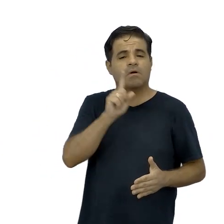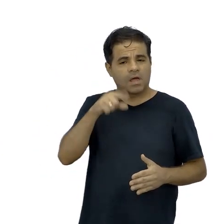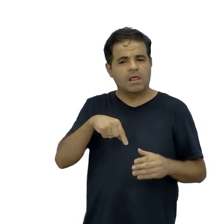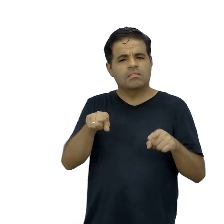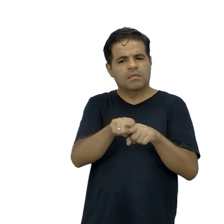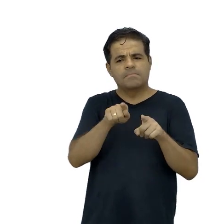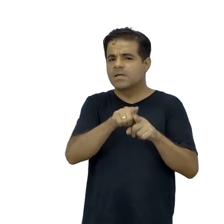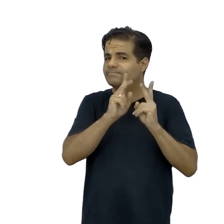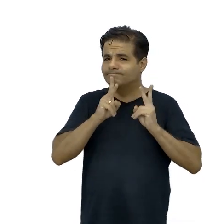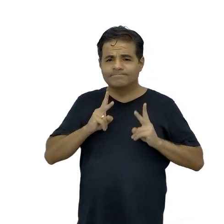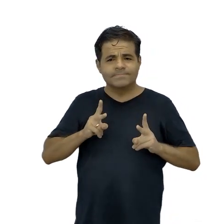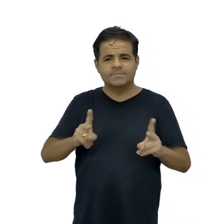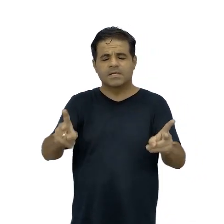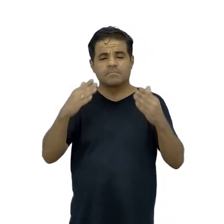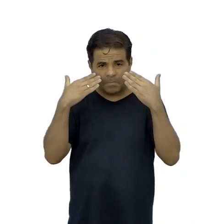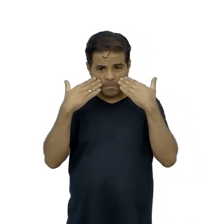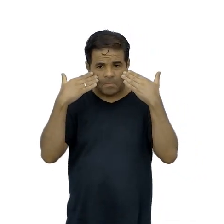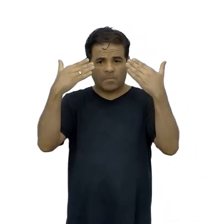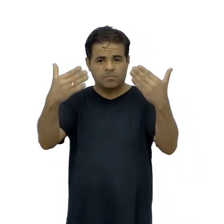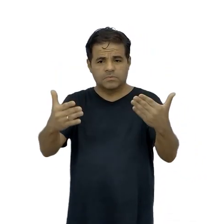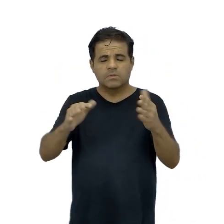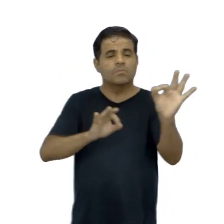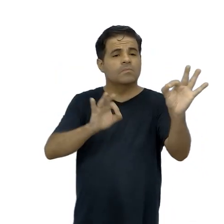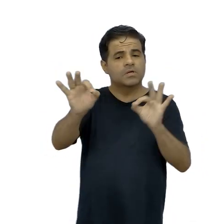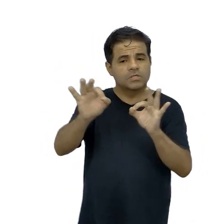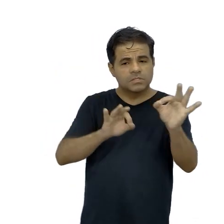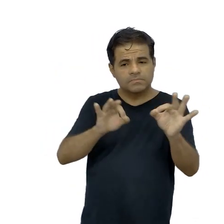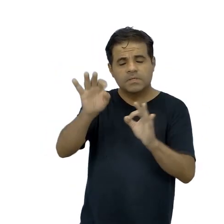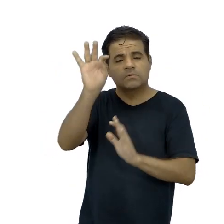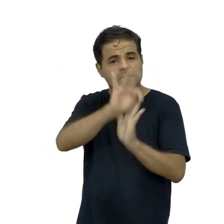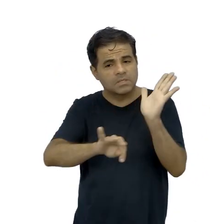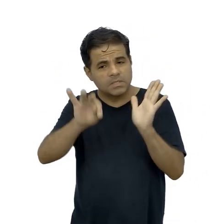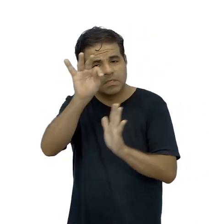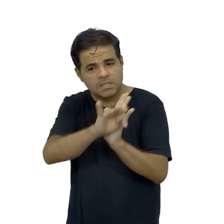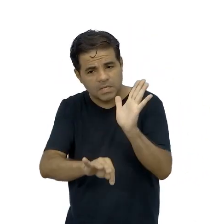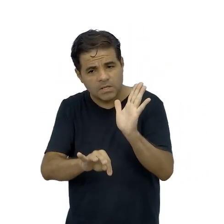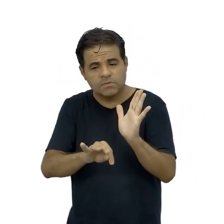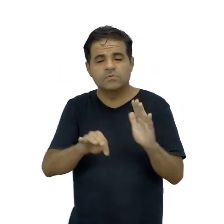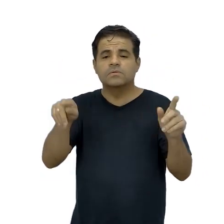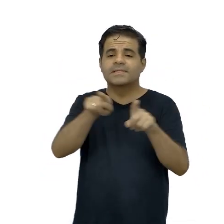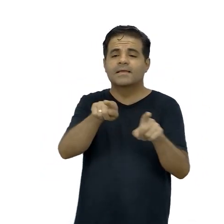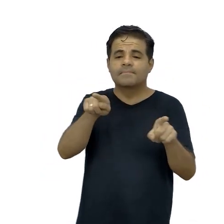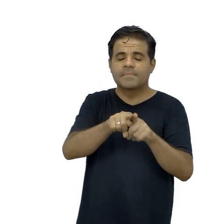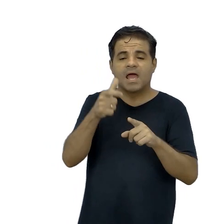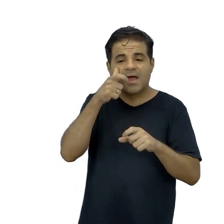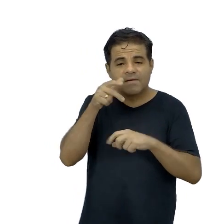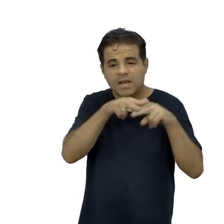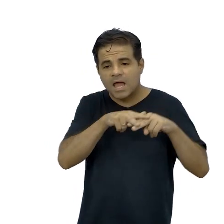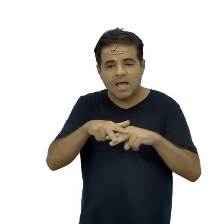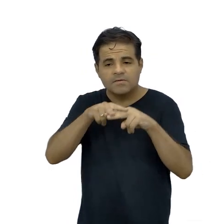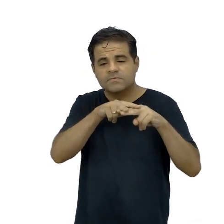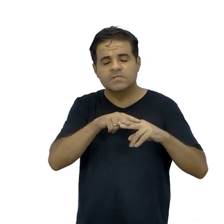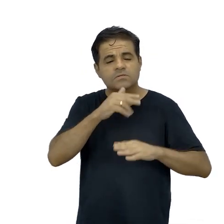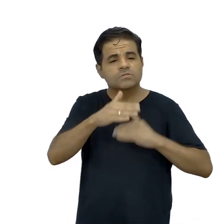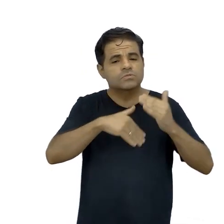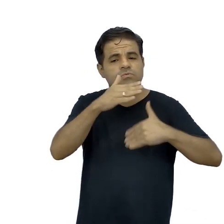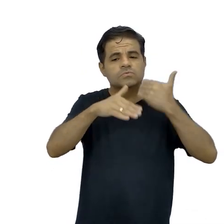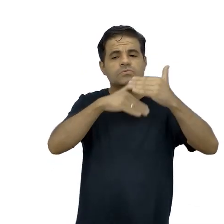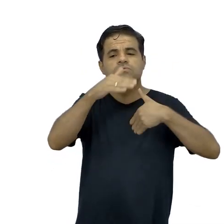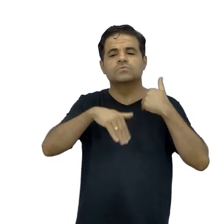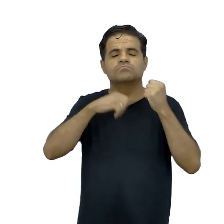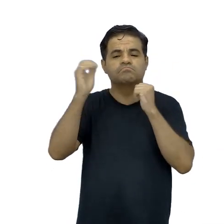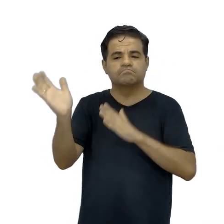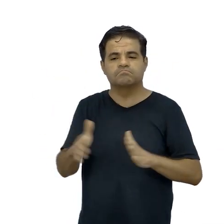também sempre preconizando o planejamento de texto e a revisão e o processo de